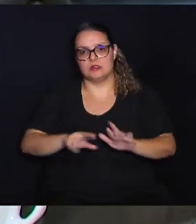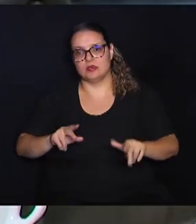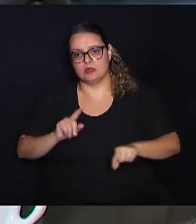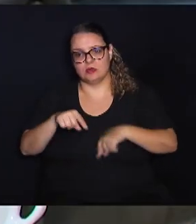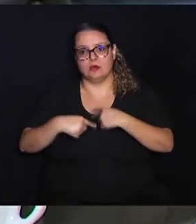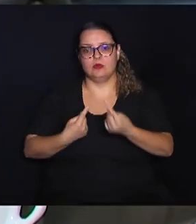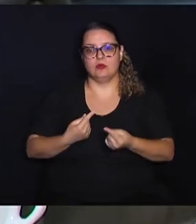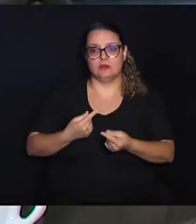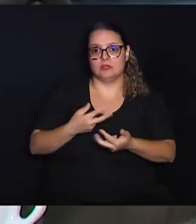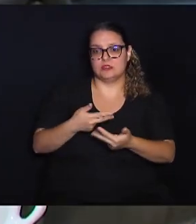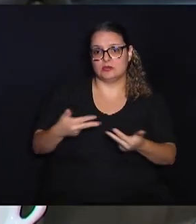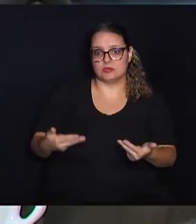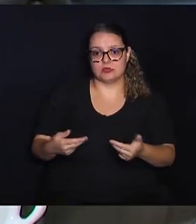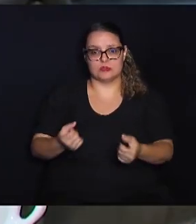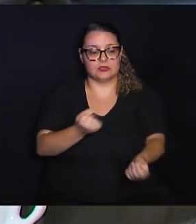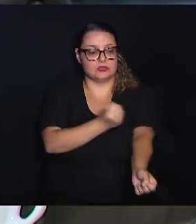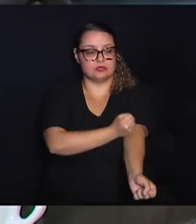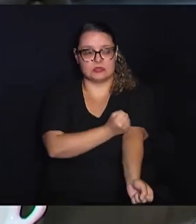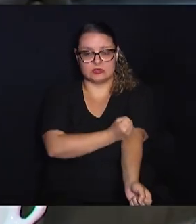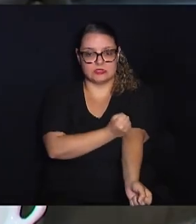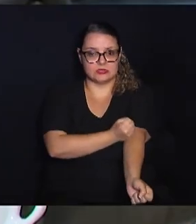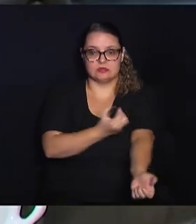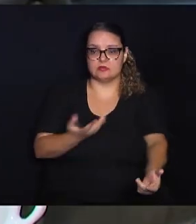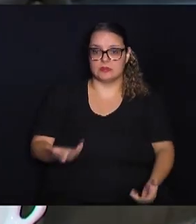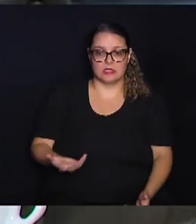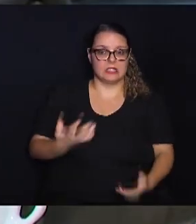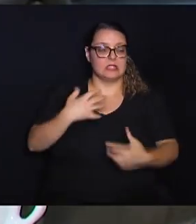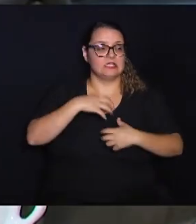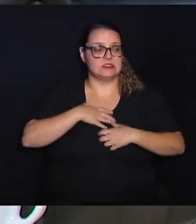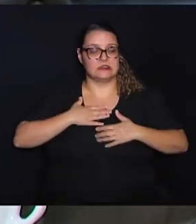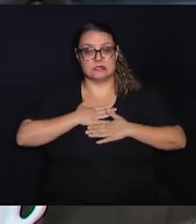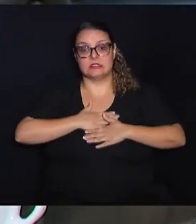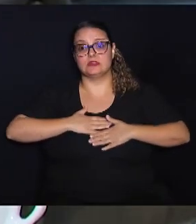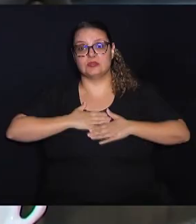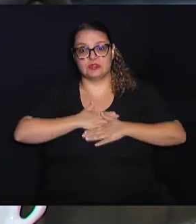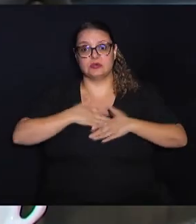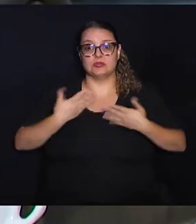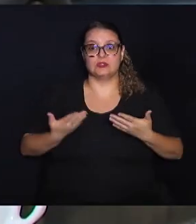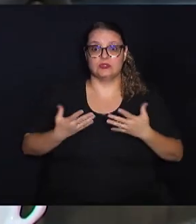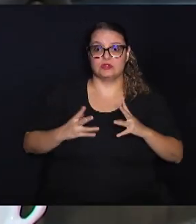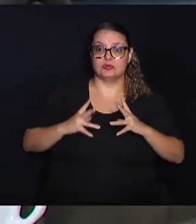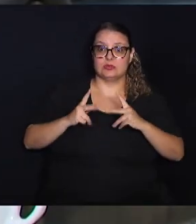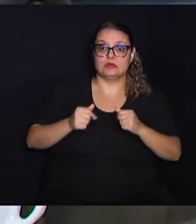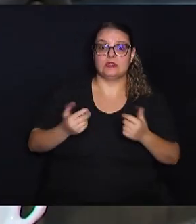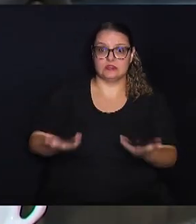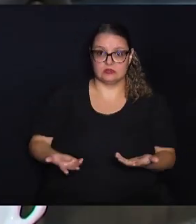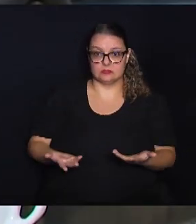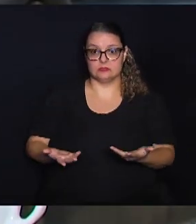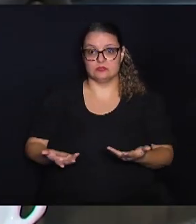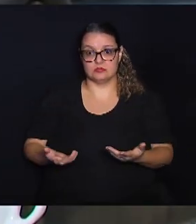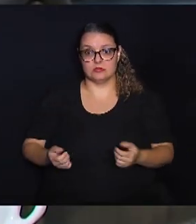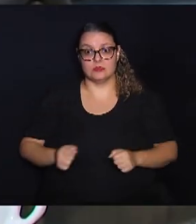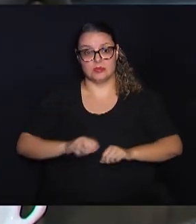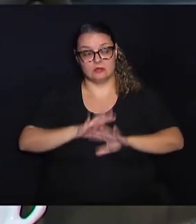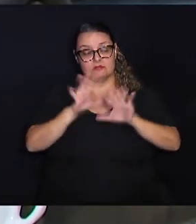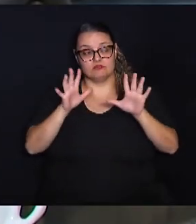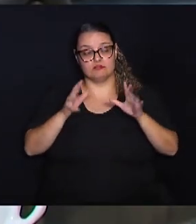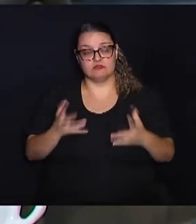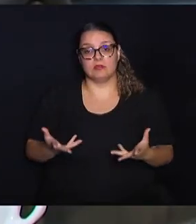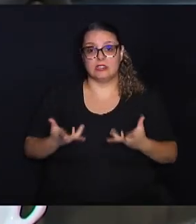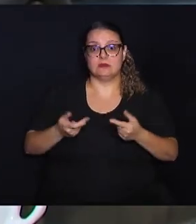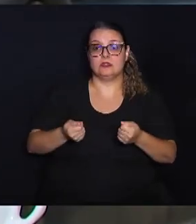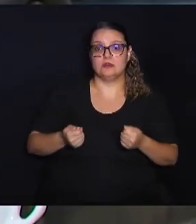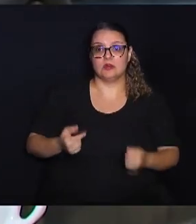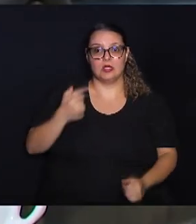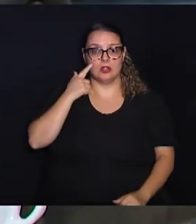de vícios, né, essa sensação de prazer, de plenitude, né. Foi um painel bastante rico. E é claro que em